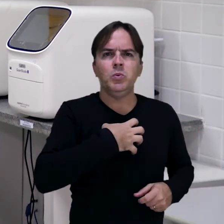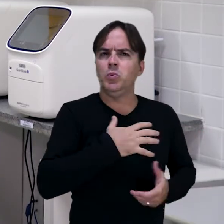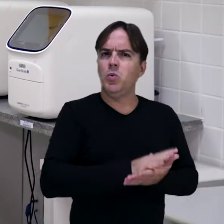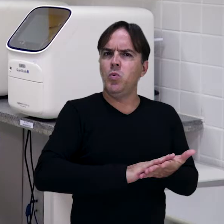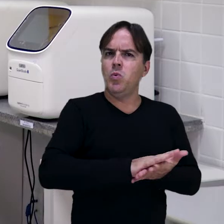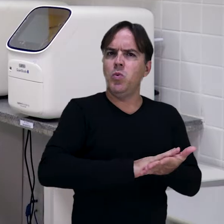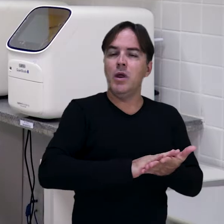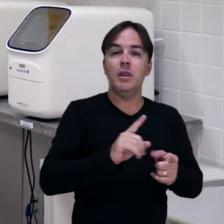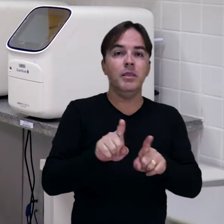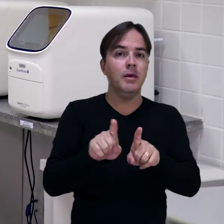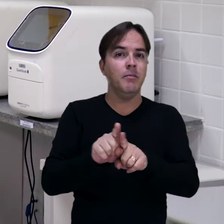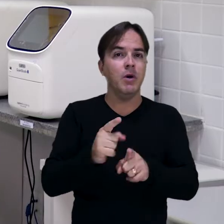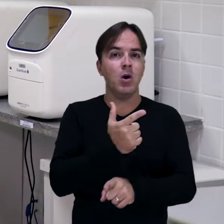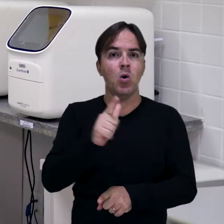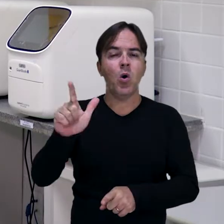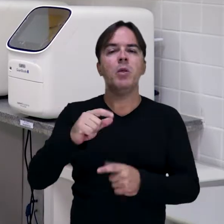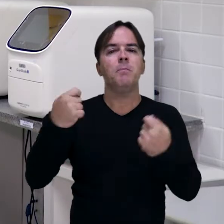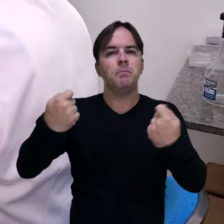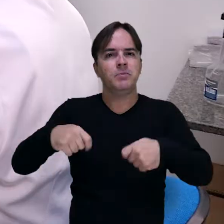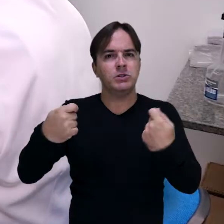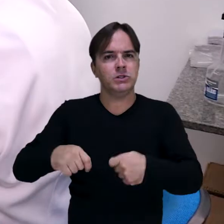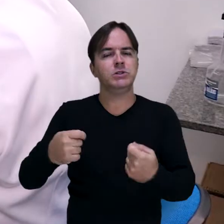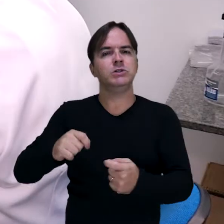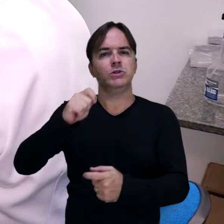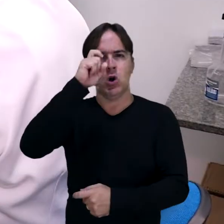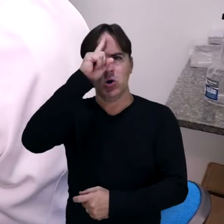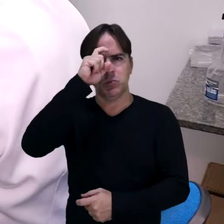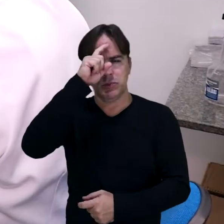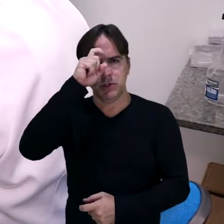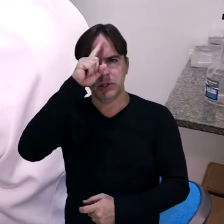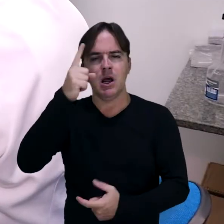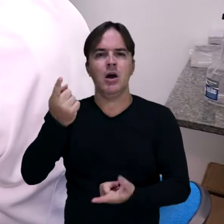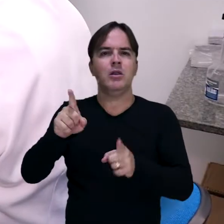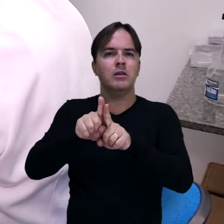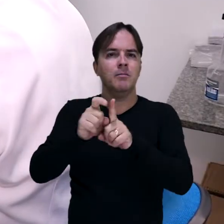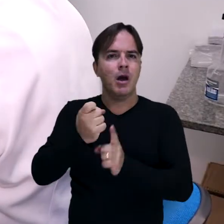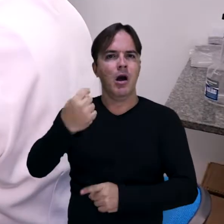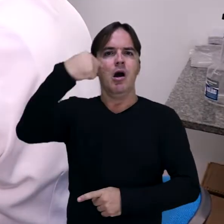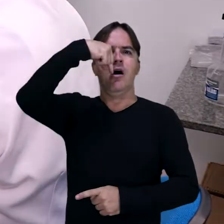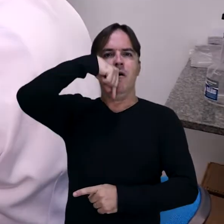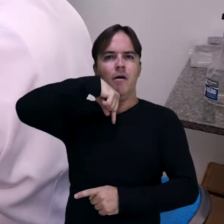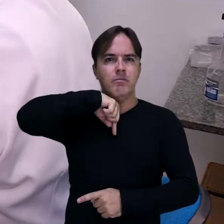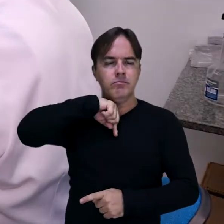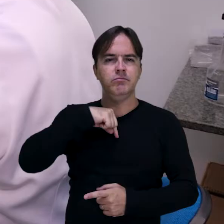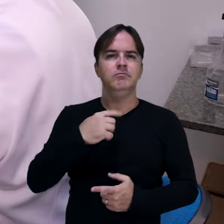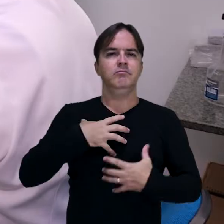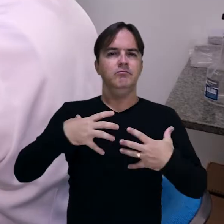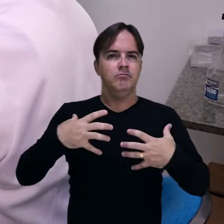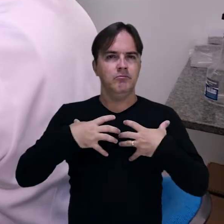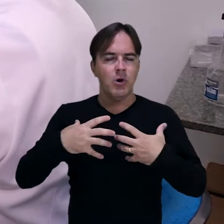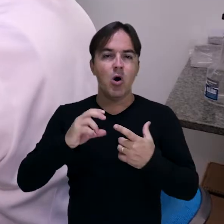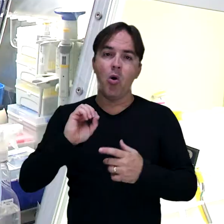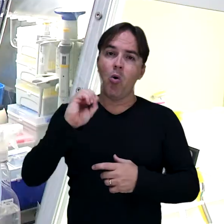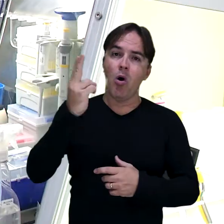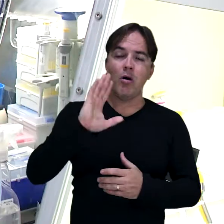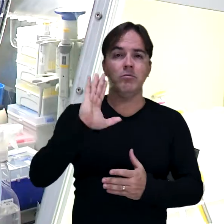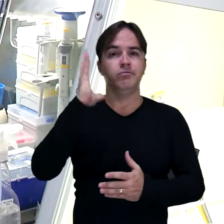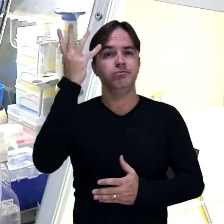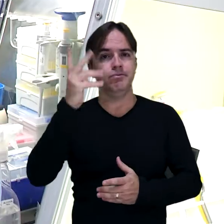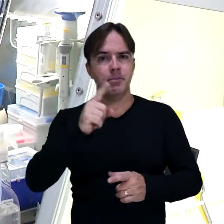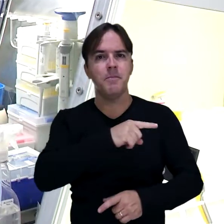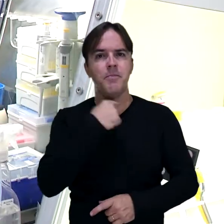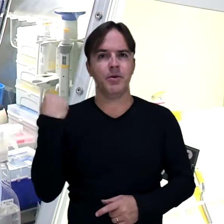até indivíduos que necessitam de hospitalização, intubação e algumas vezes alguns podem ir a óbito.